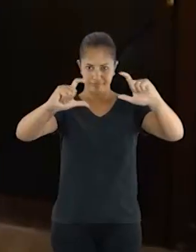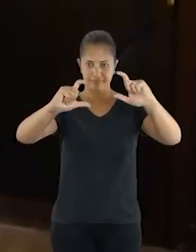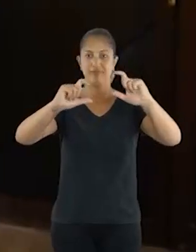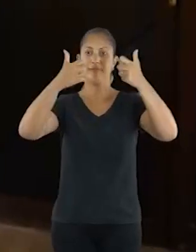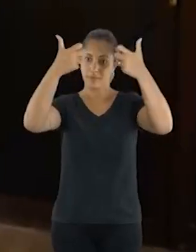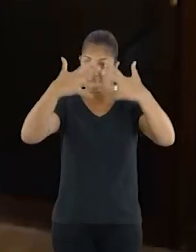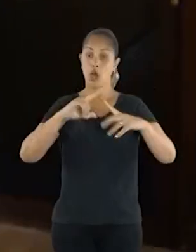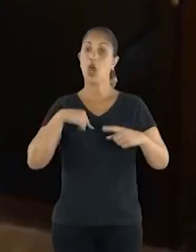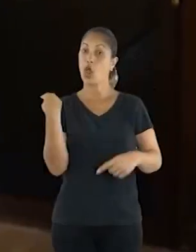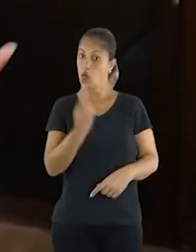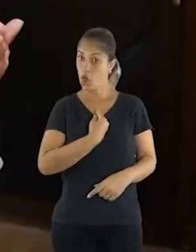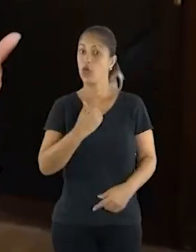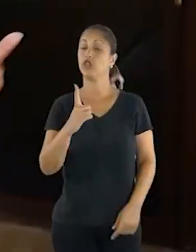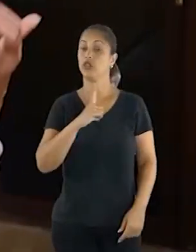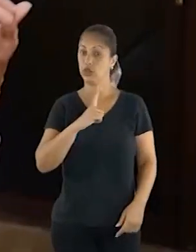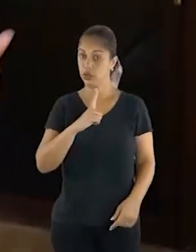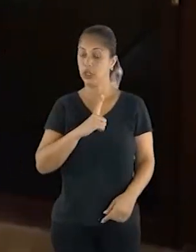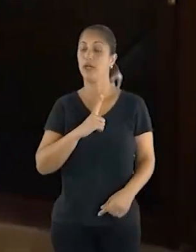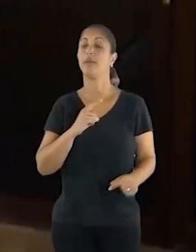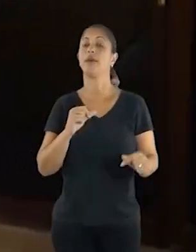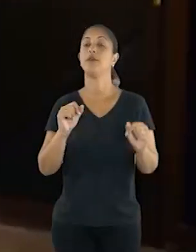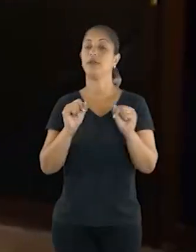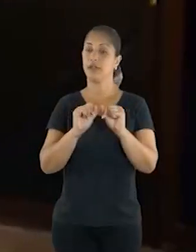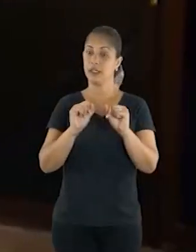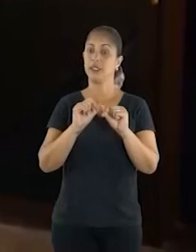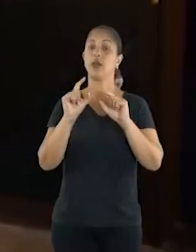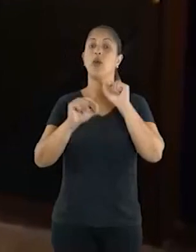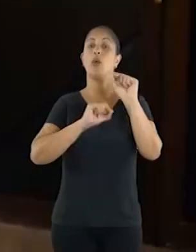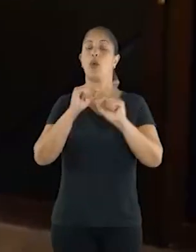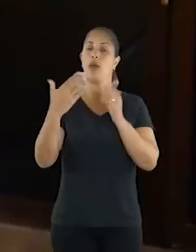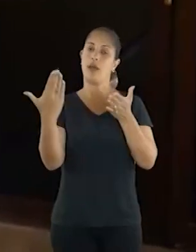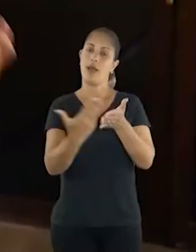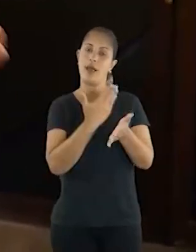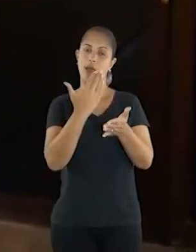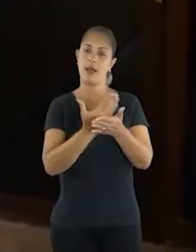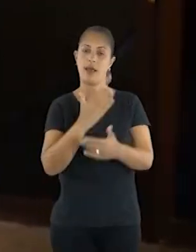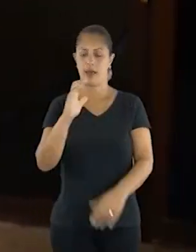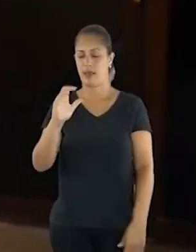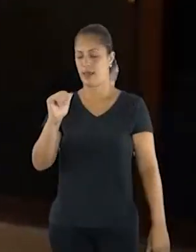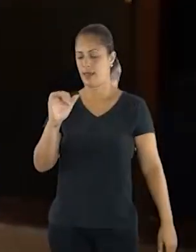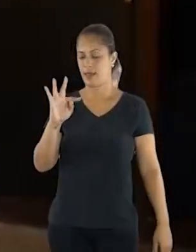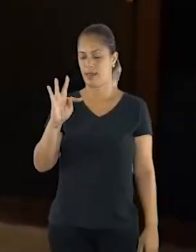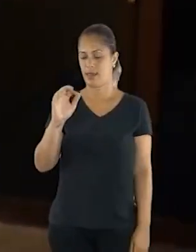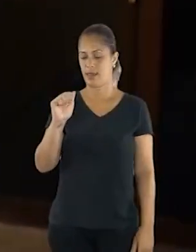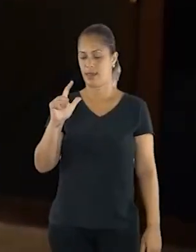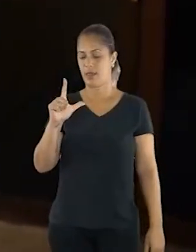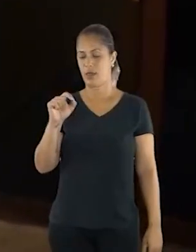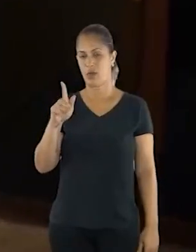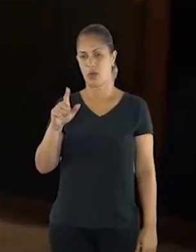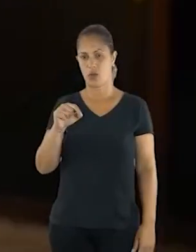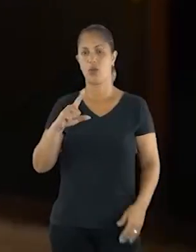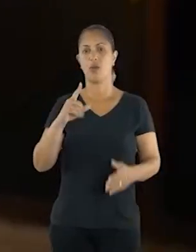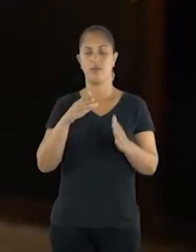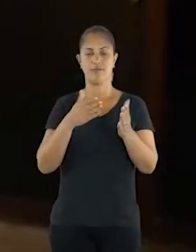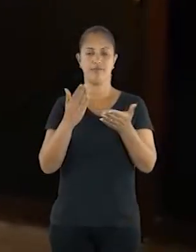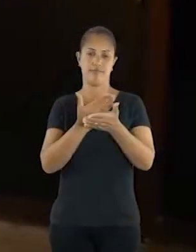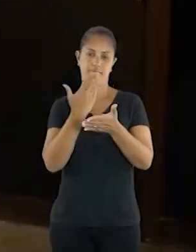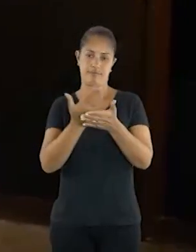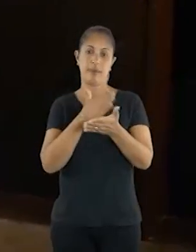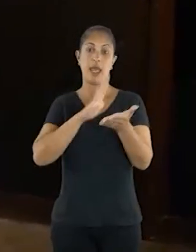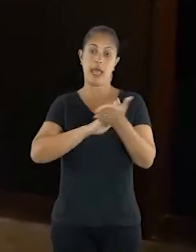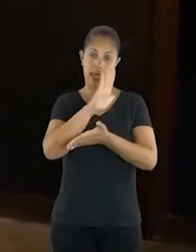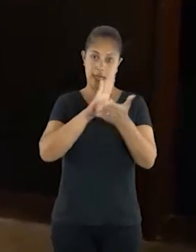Nós estamos fazendo o catálogo que vai sair aqui de Pernambuco, vai ser impresso